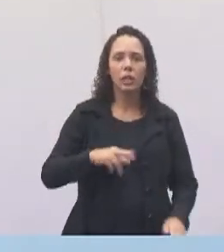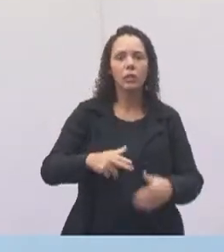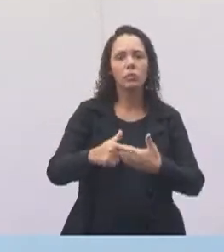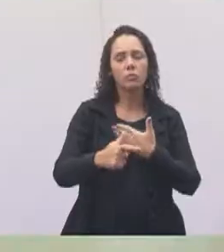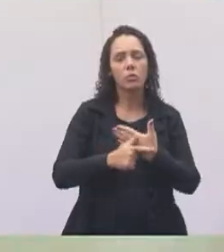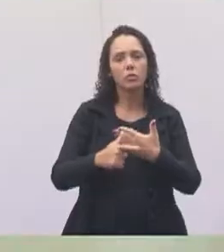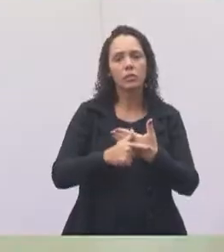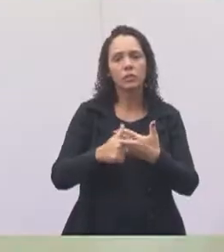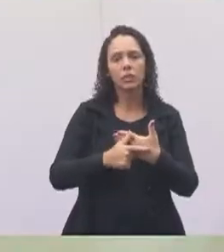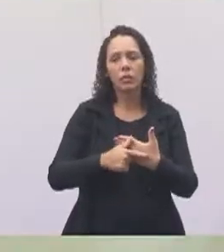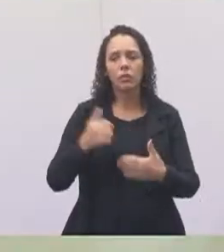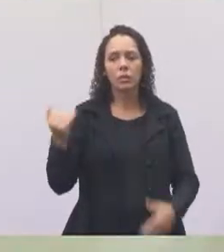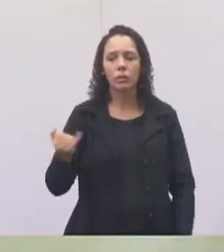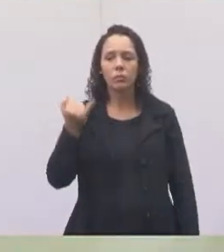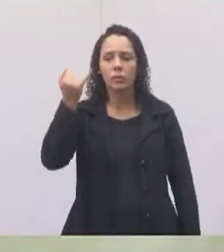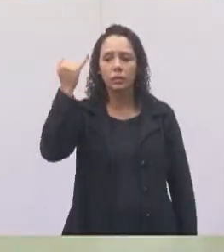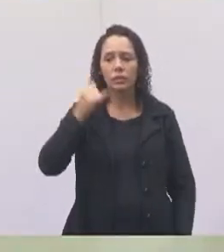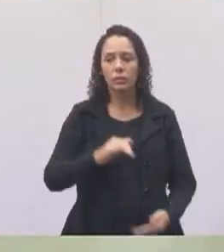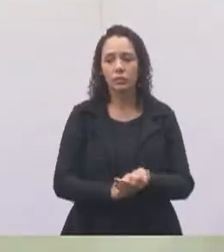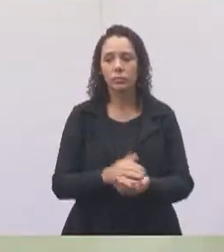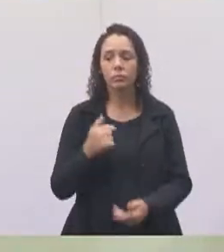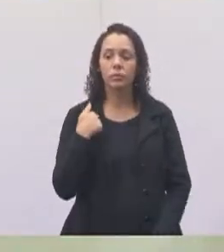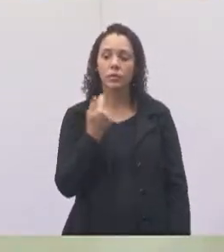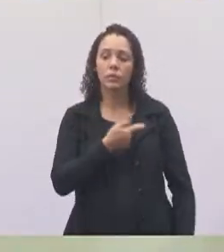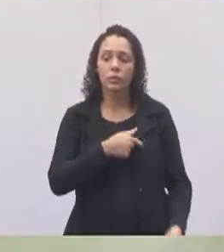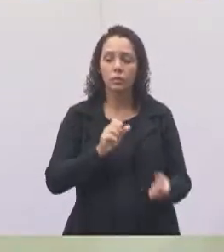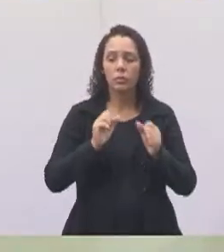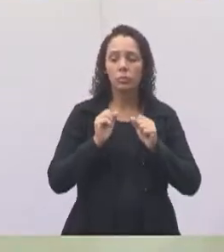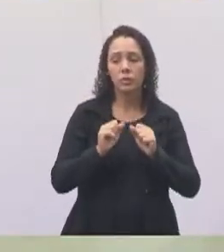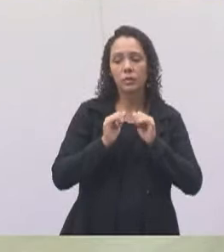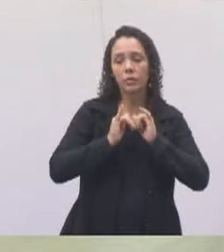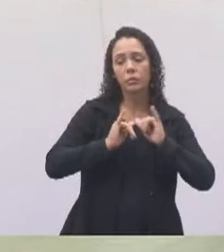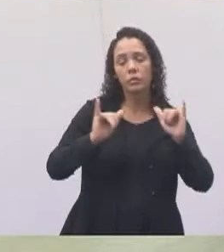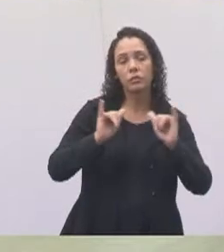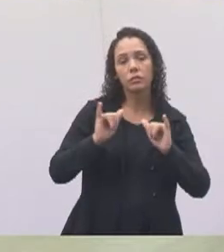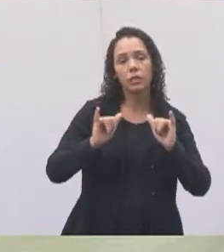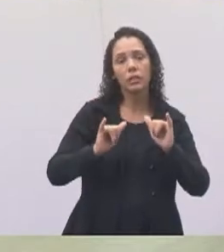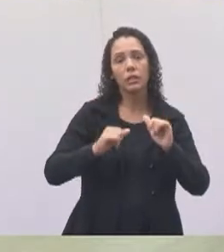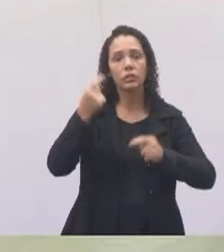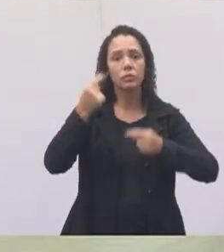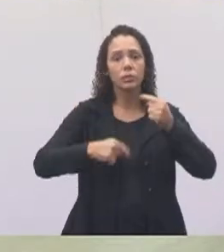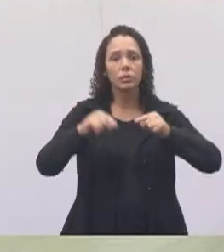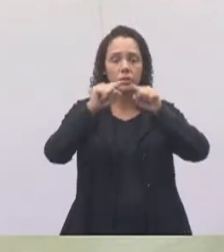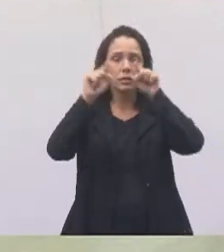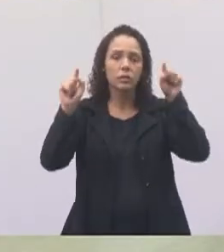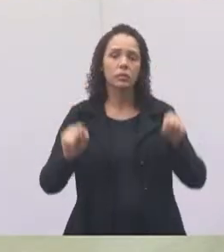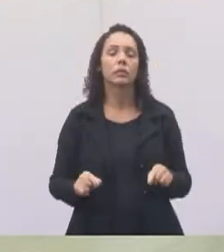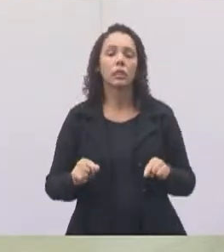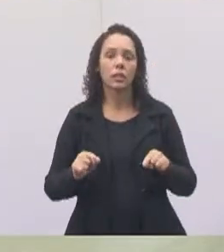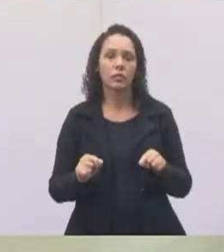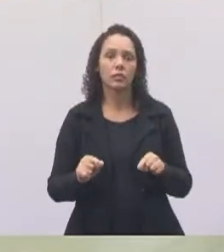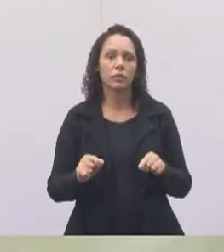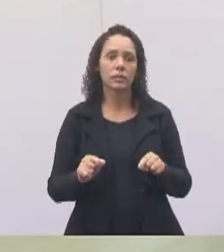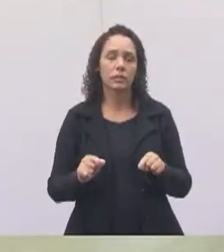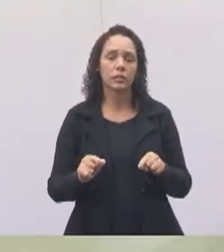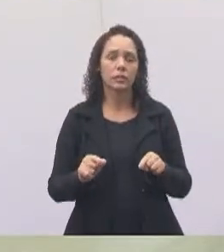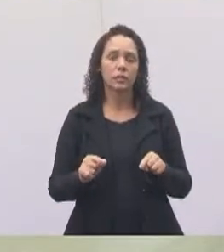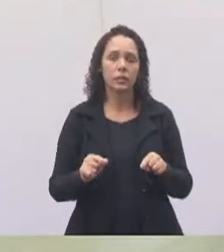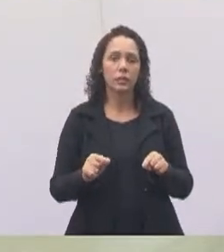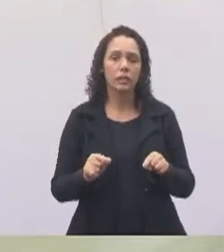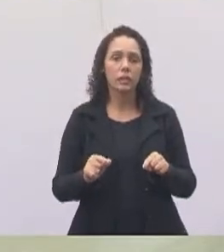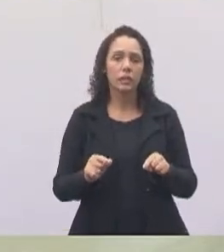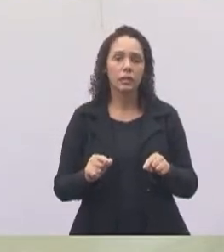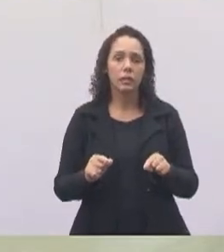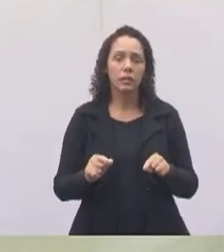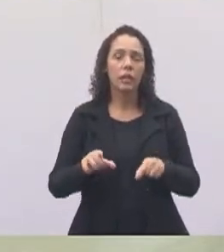preconceito de credo. Para que a gente fale de política pública. E o livro que nos rege na Prefeitura e na Câmara